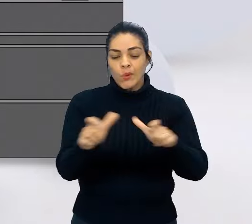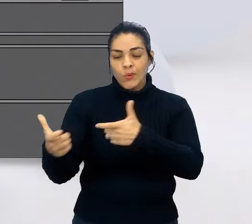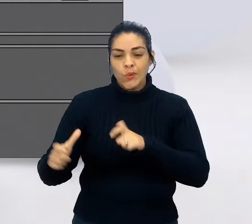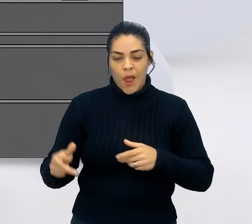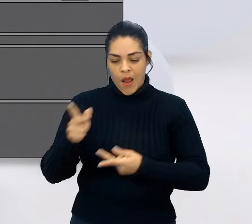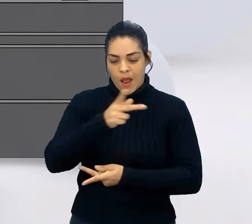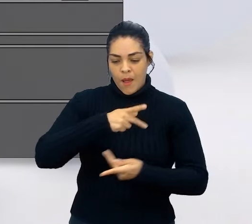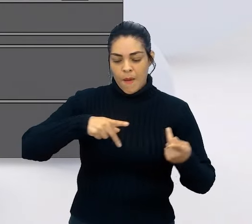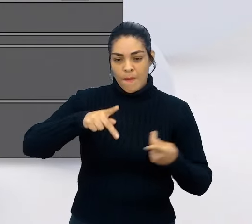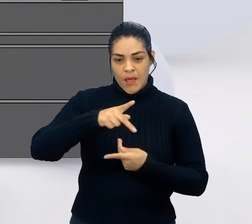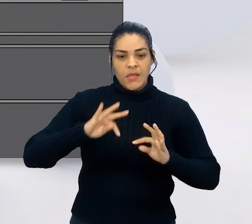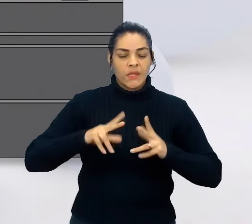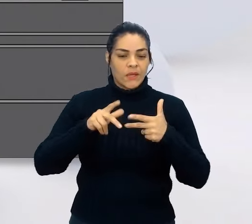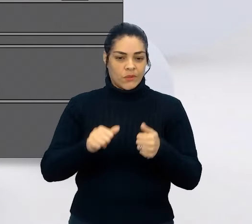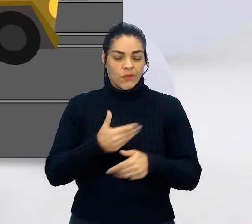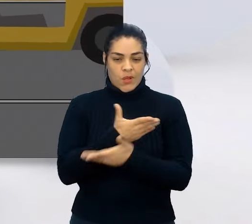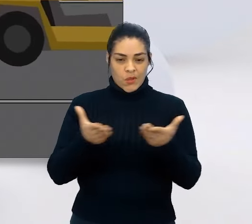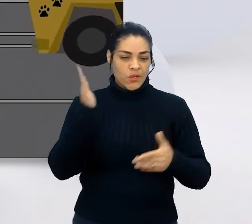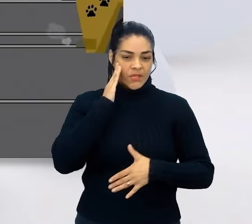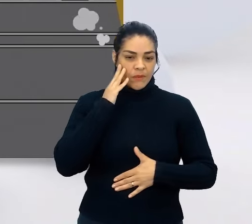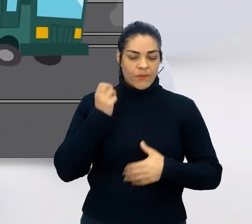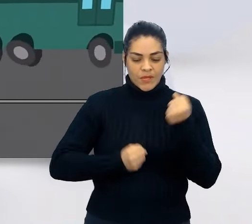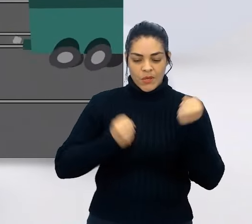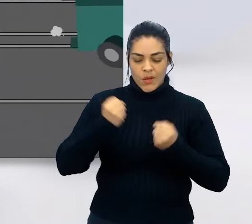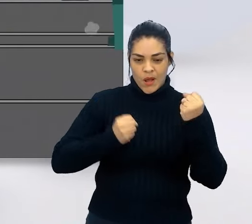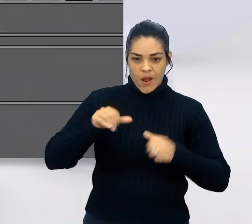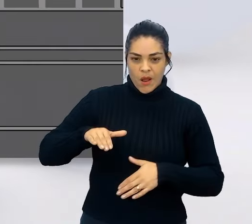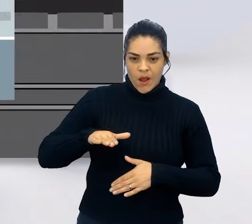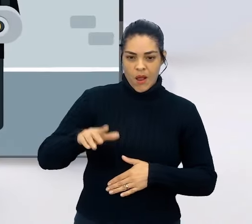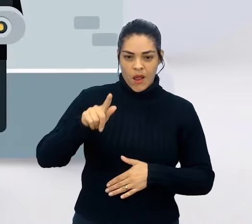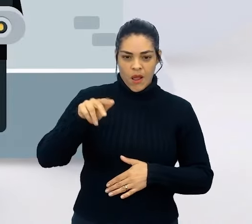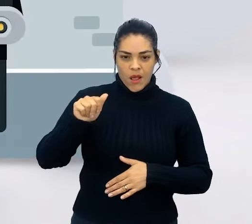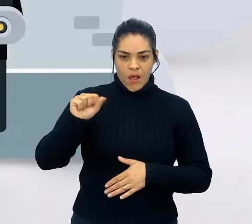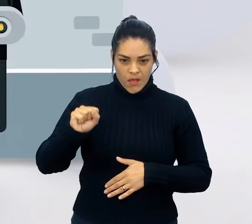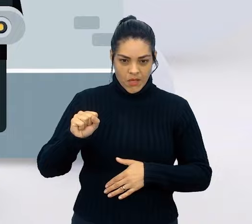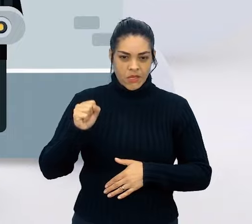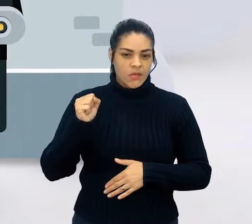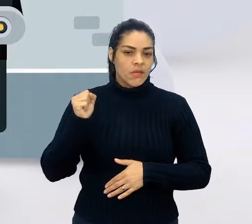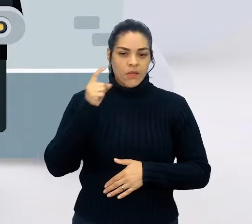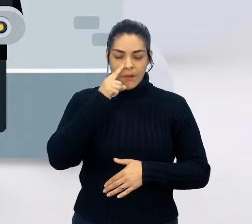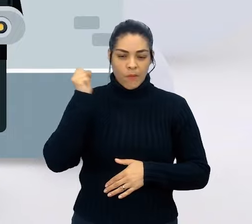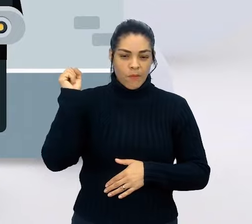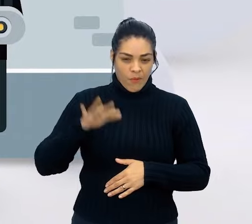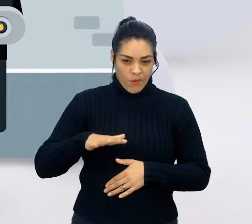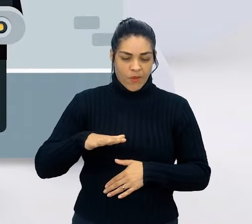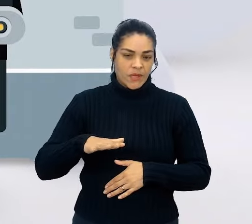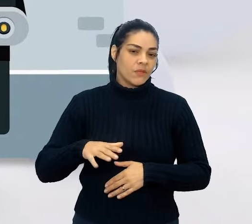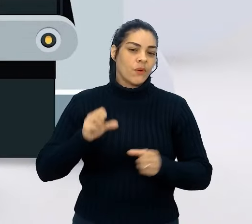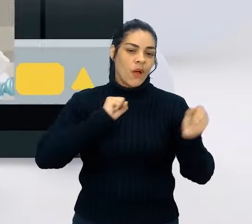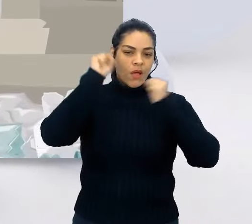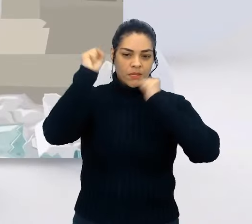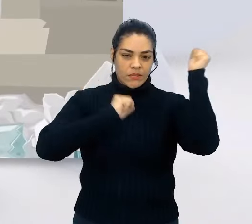Por exemplo, sabemos que os carros são emissores de gases poluentes, assim como as indústrias.